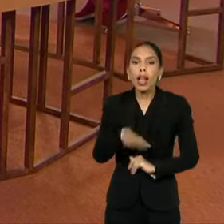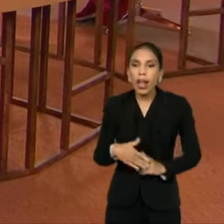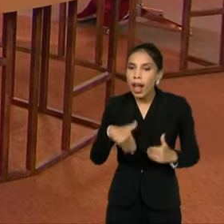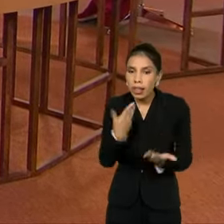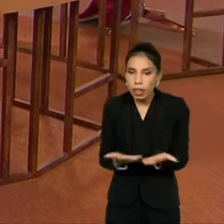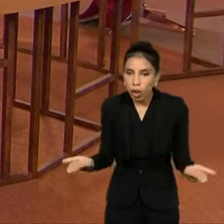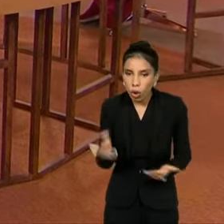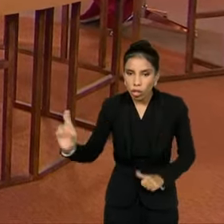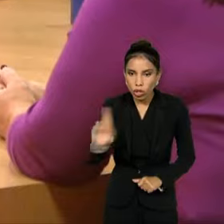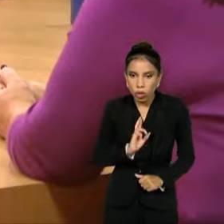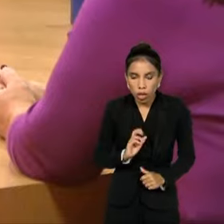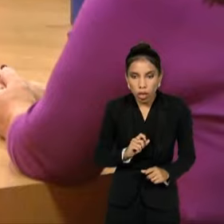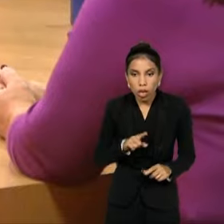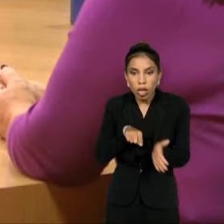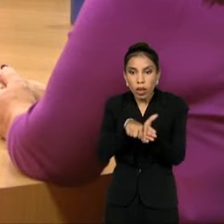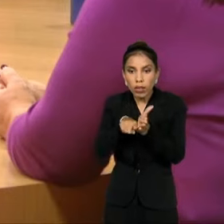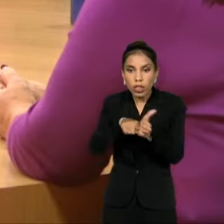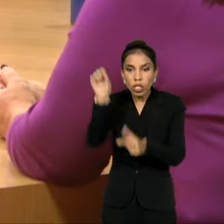Parou.